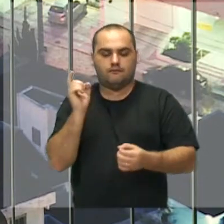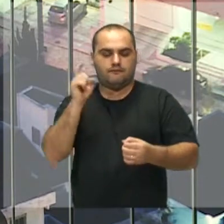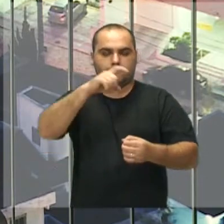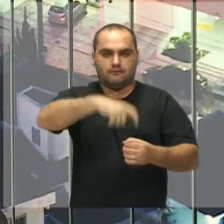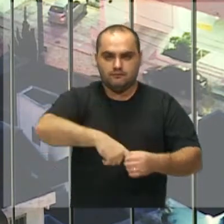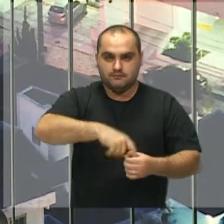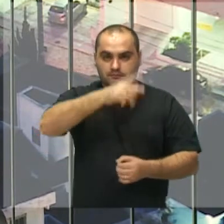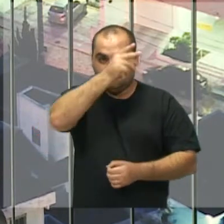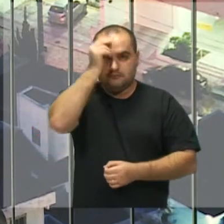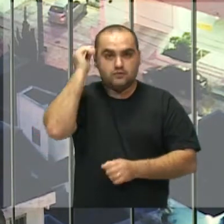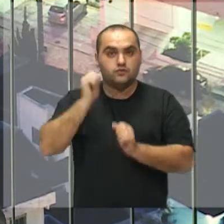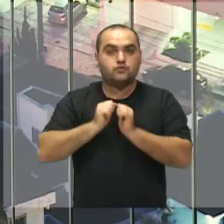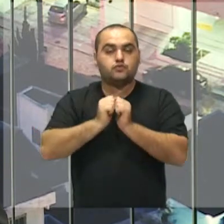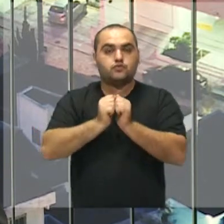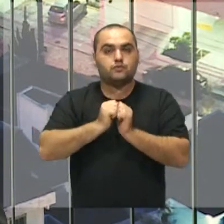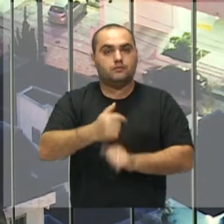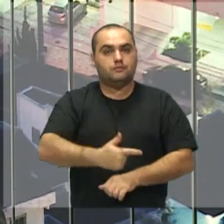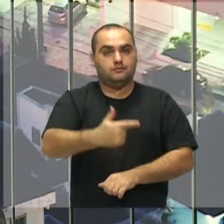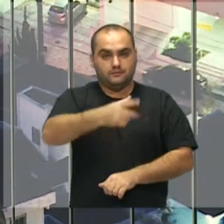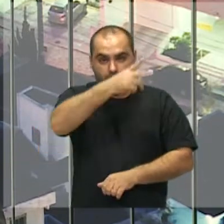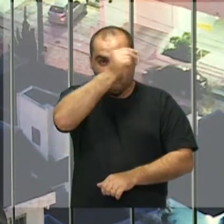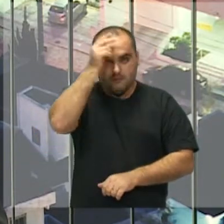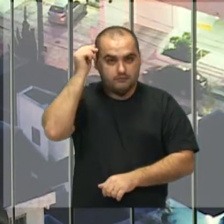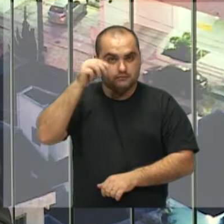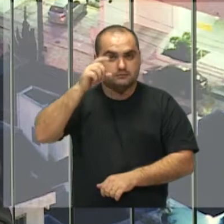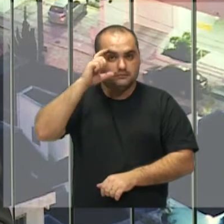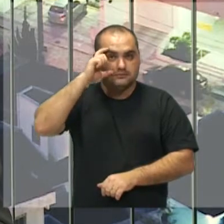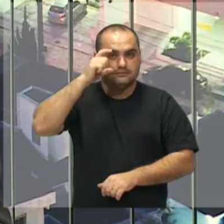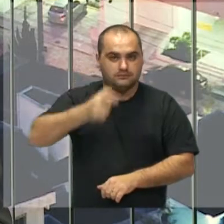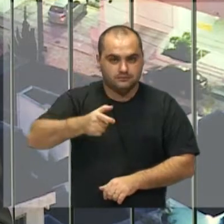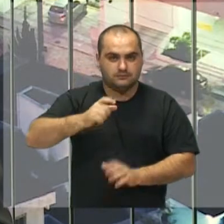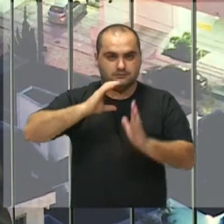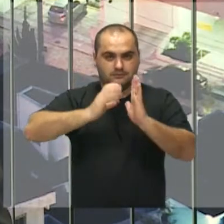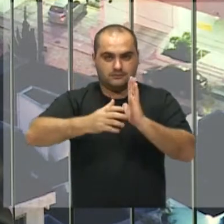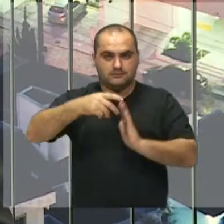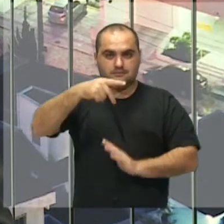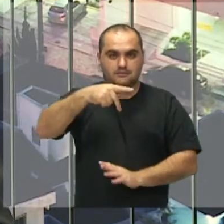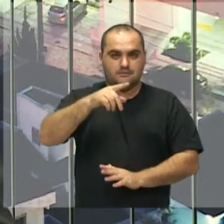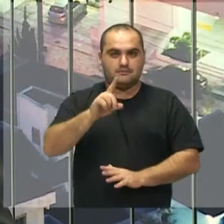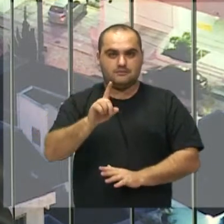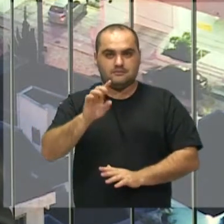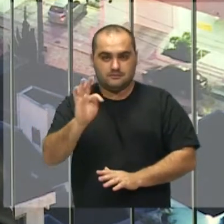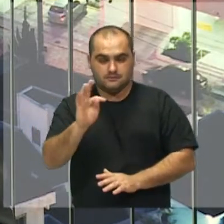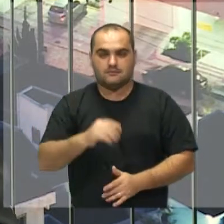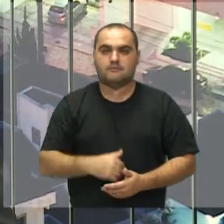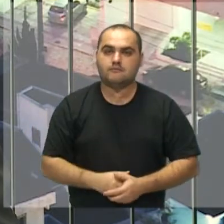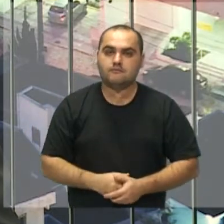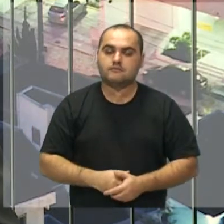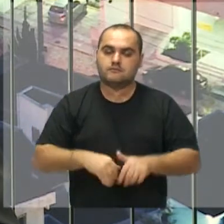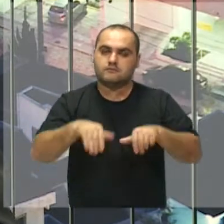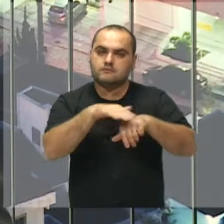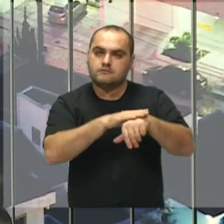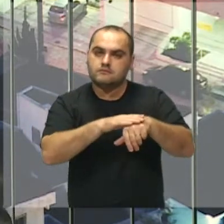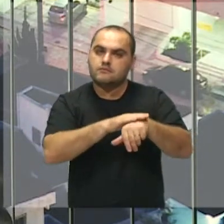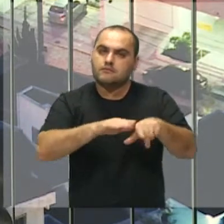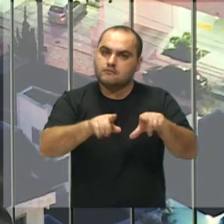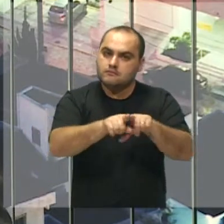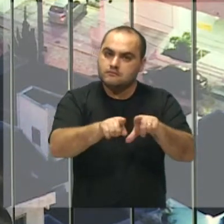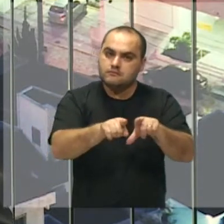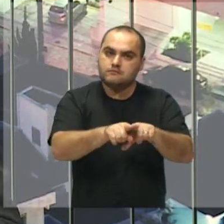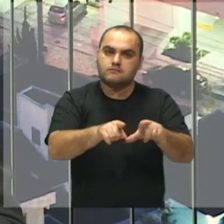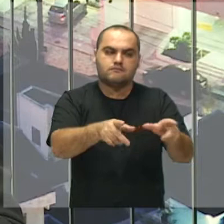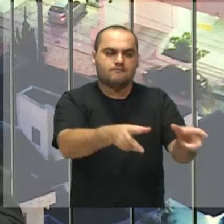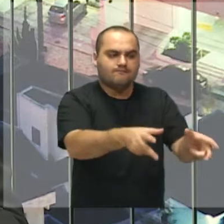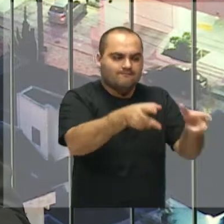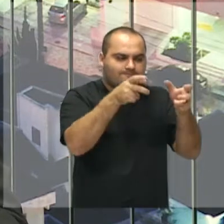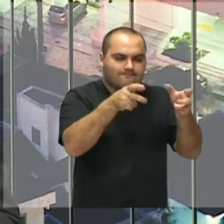seu vice Marcelo Sodré, do PDT. Nós vamos falar também a respeito das perspectivas das eleições